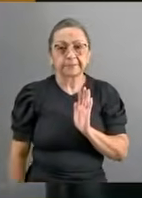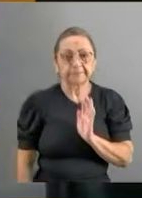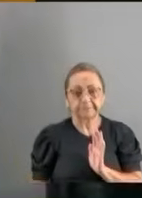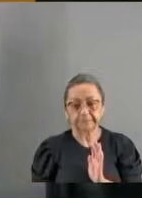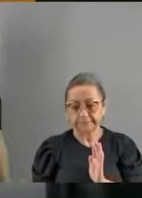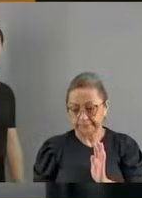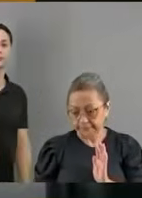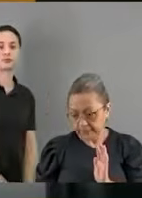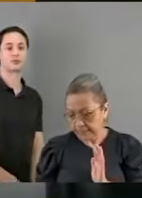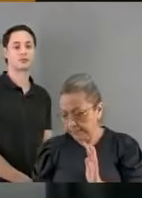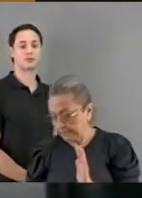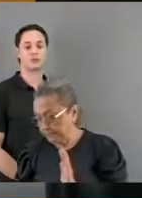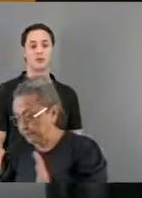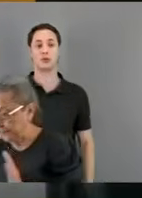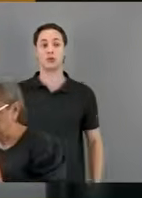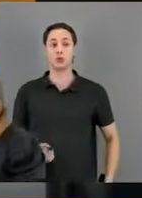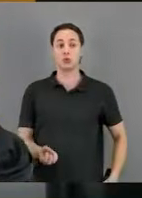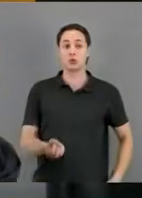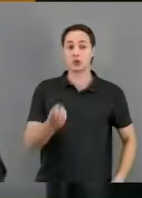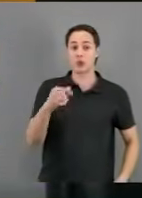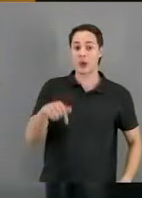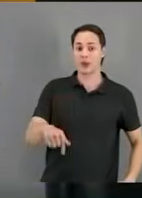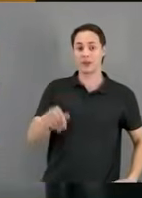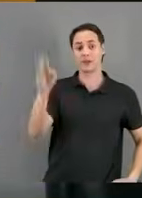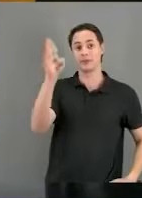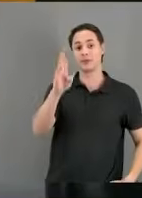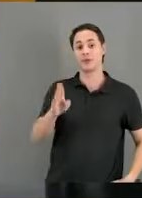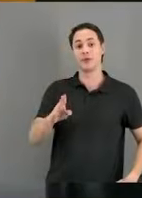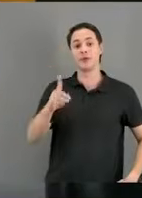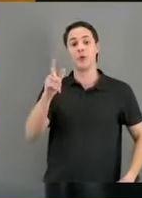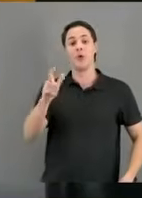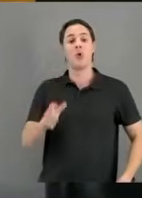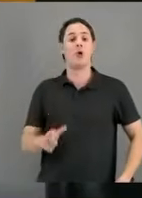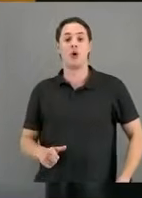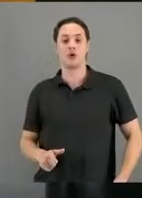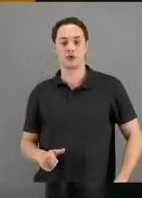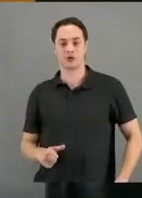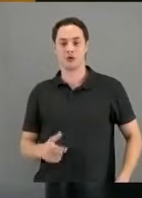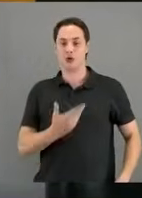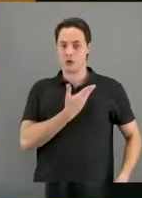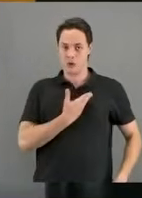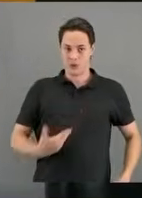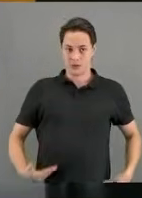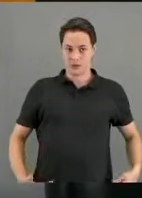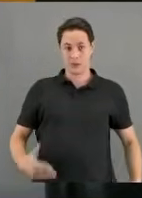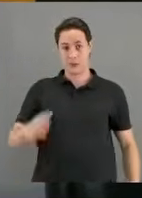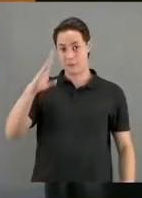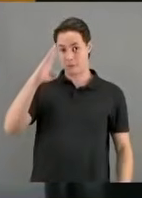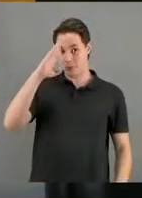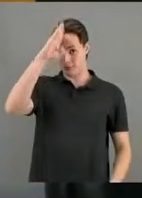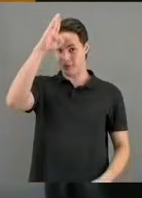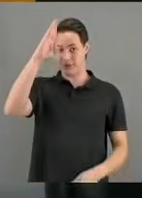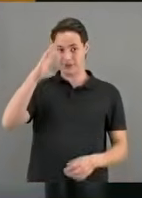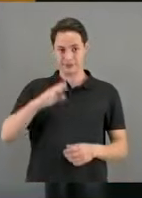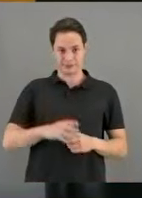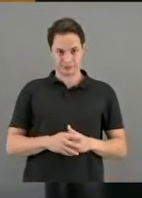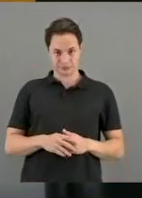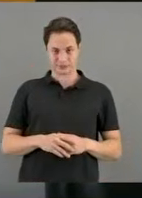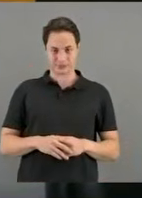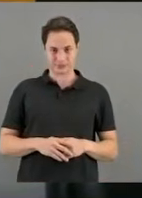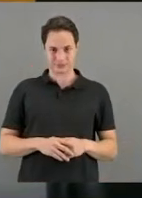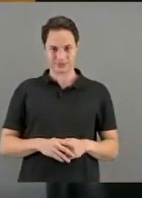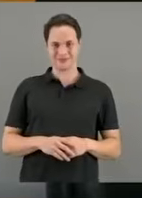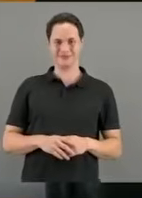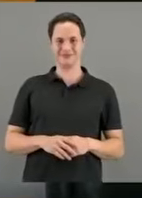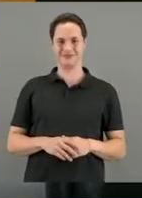que surgiu no Brasil dentro do governo Bolsonaro, que roubou bilhões de reais de